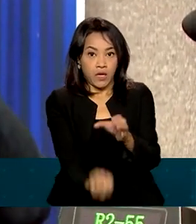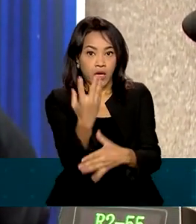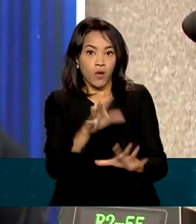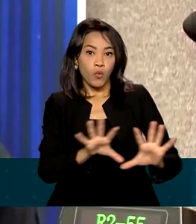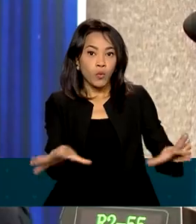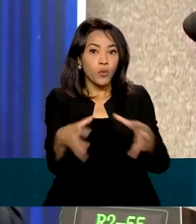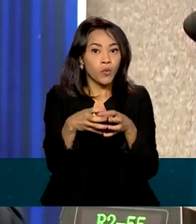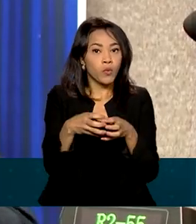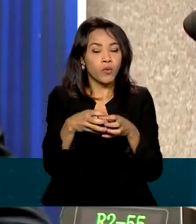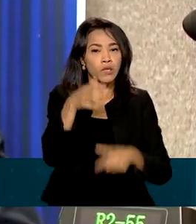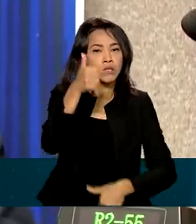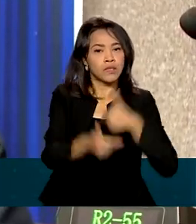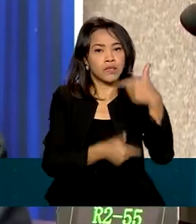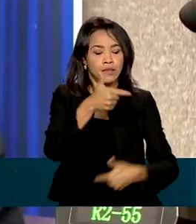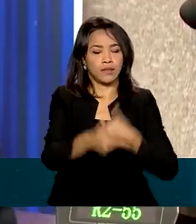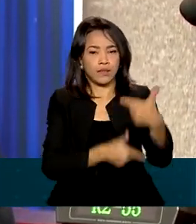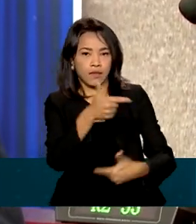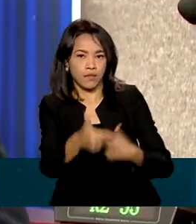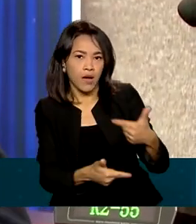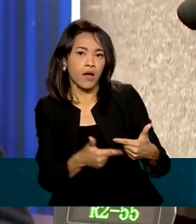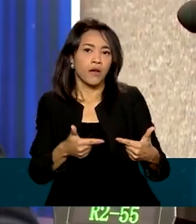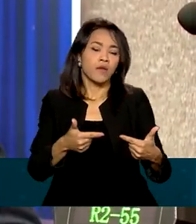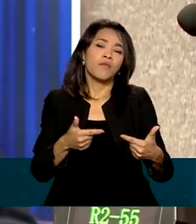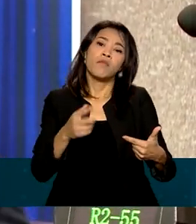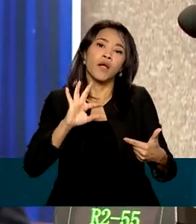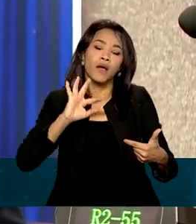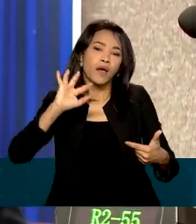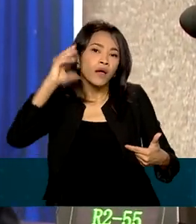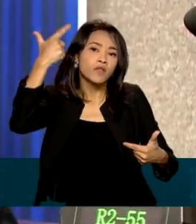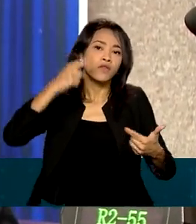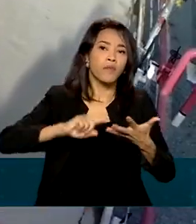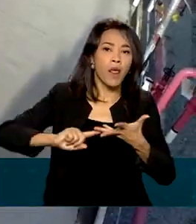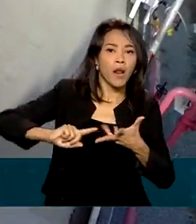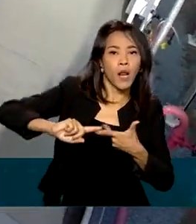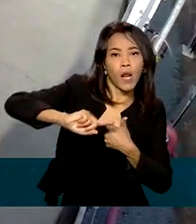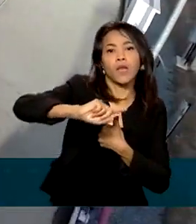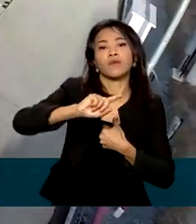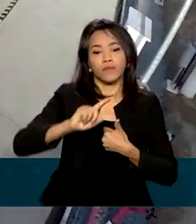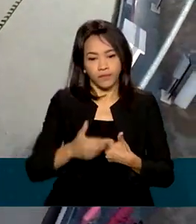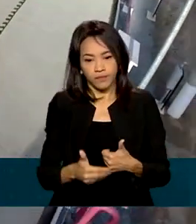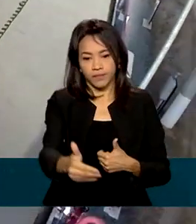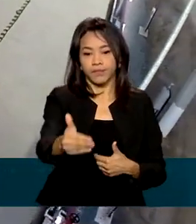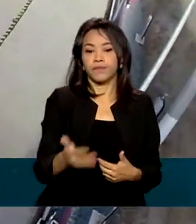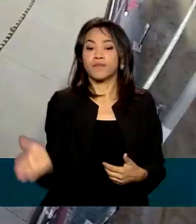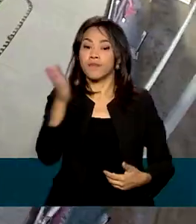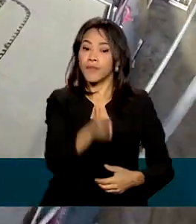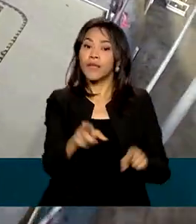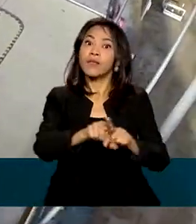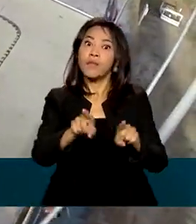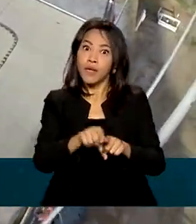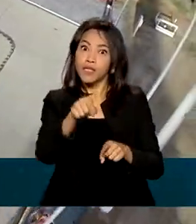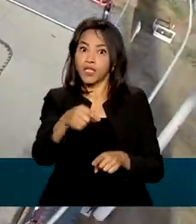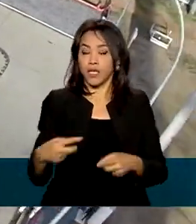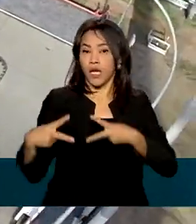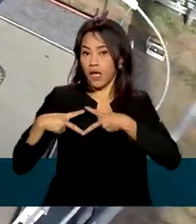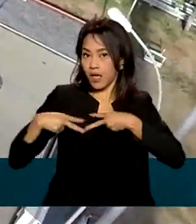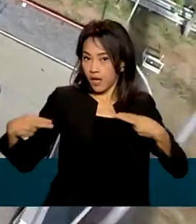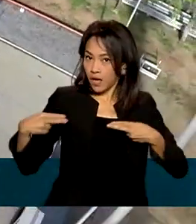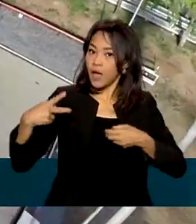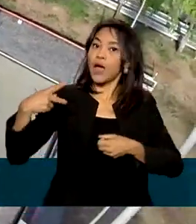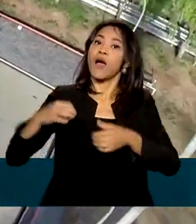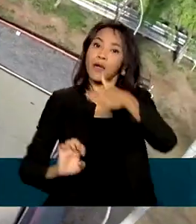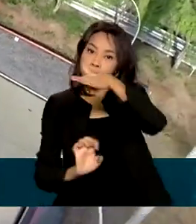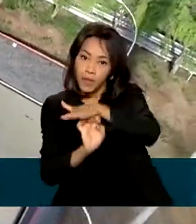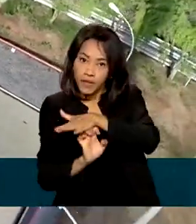trabalho e as soluções começarem a aparecer. Também ressaltou a possibilidade de a Petrobras cooperar